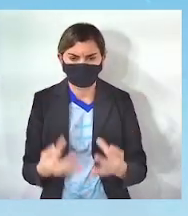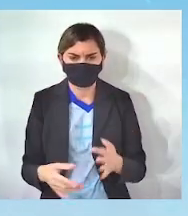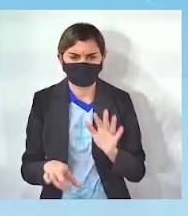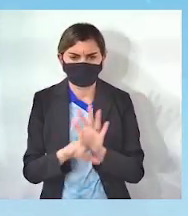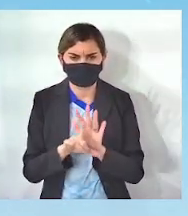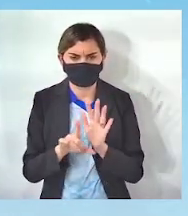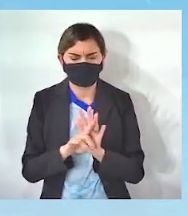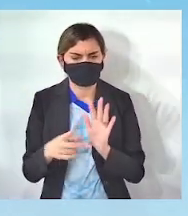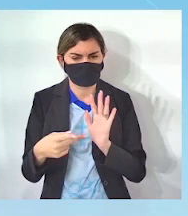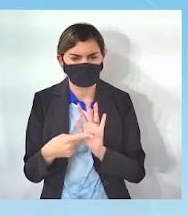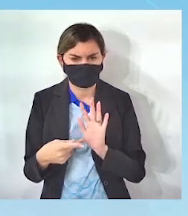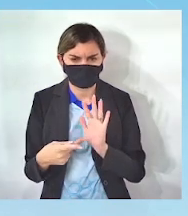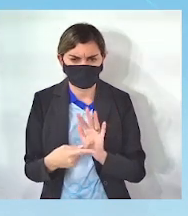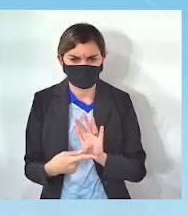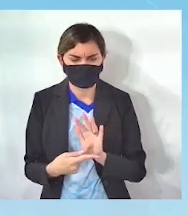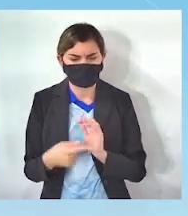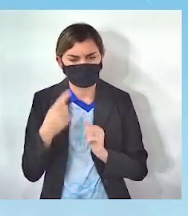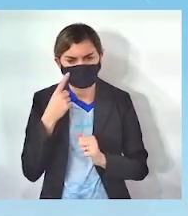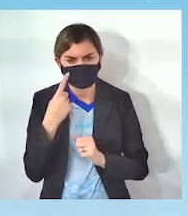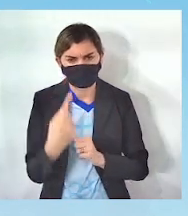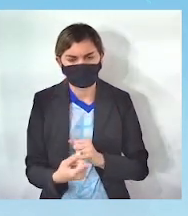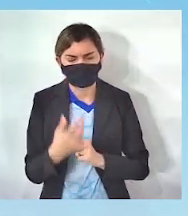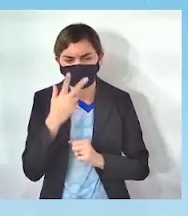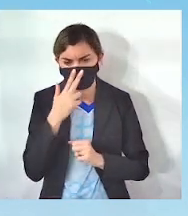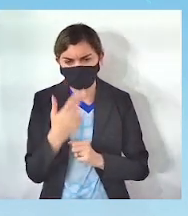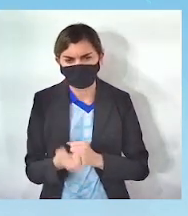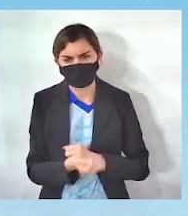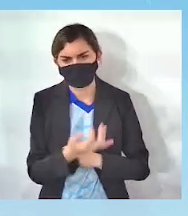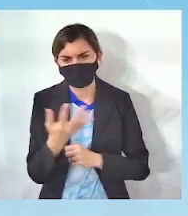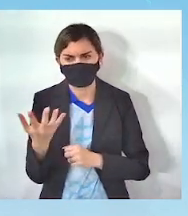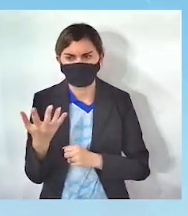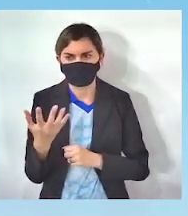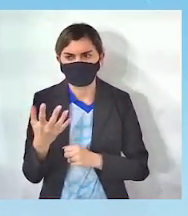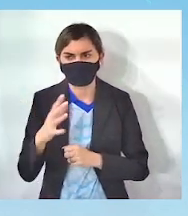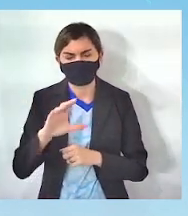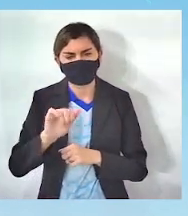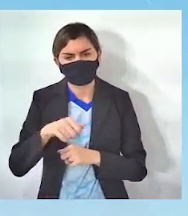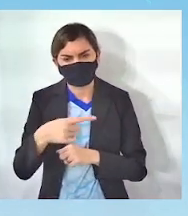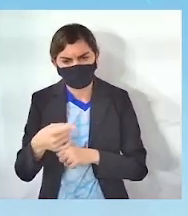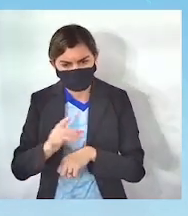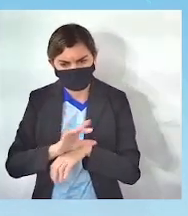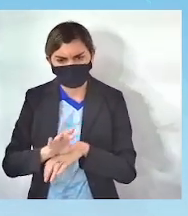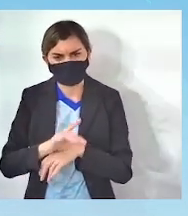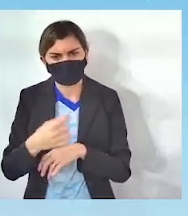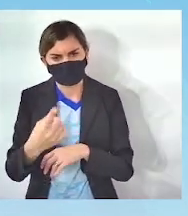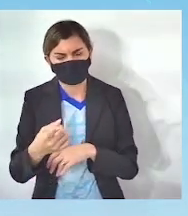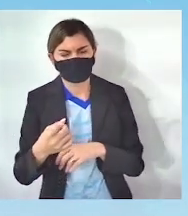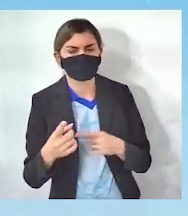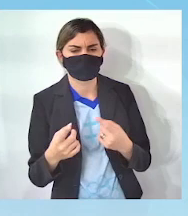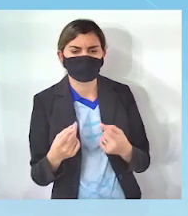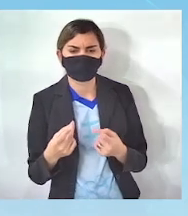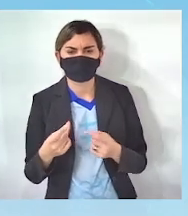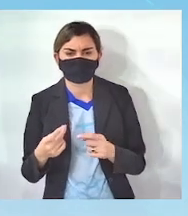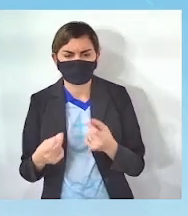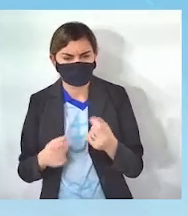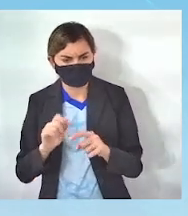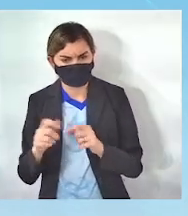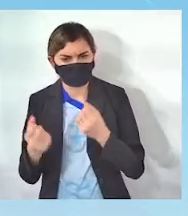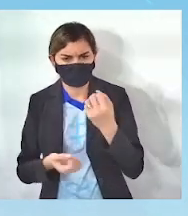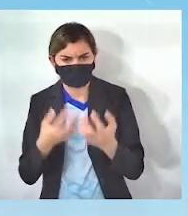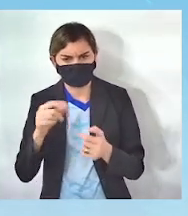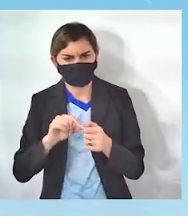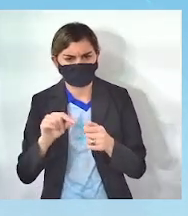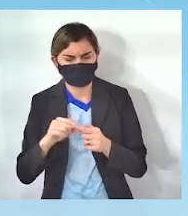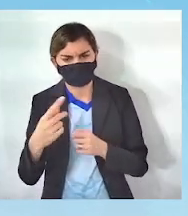são verdades. Veja, mesmo quando você pega o carvão lá na sua churrasqueira e queima para fazer o